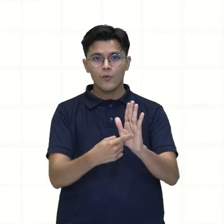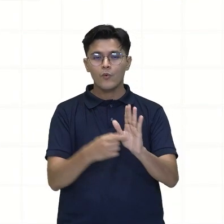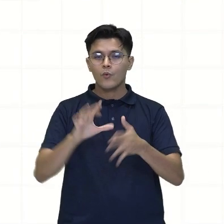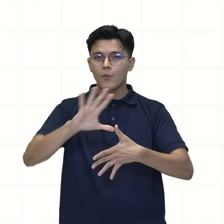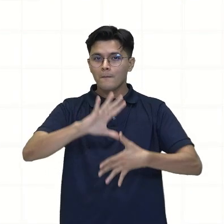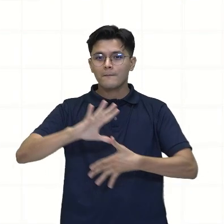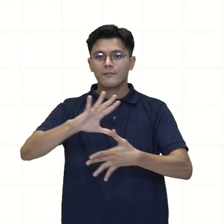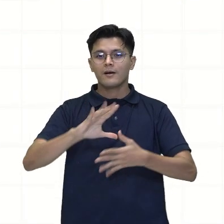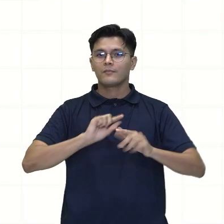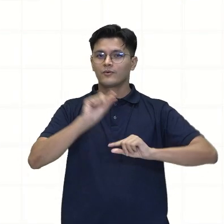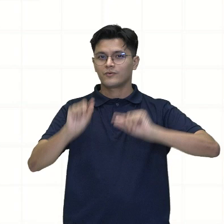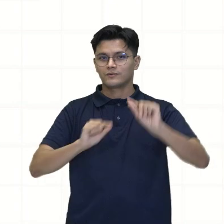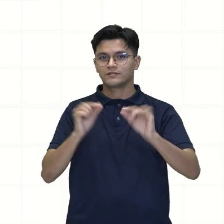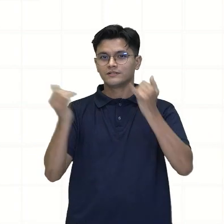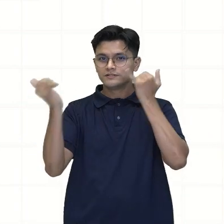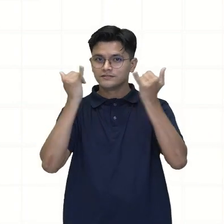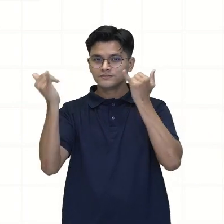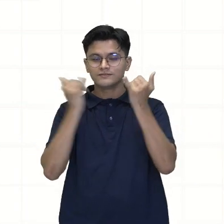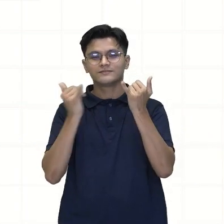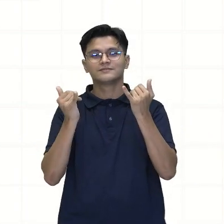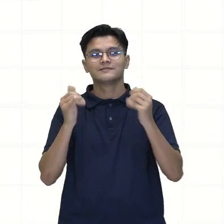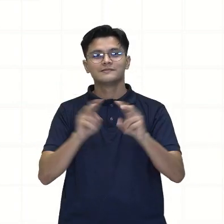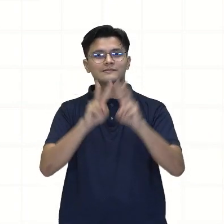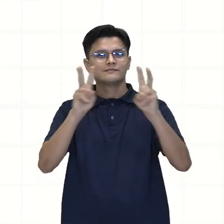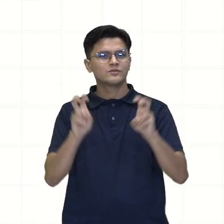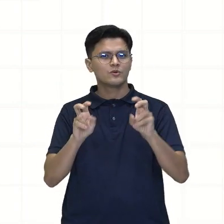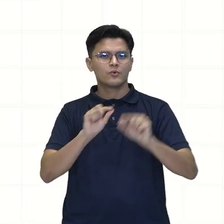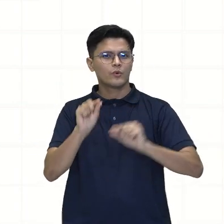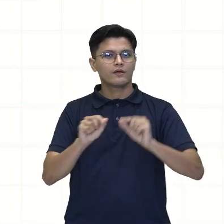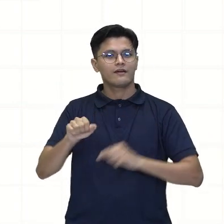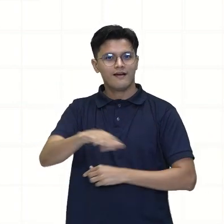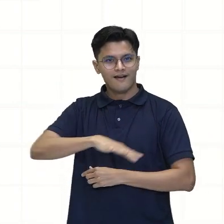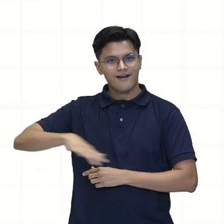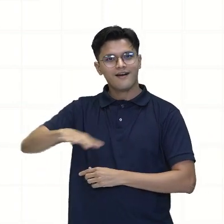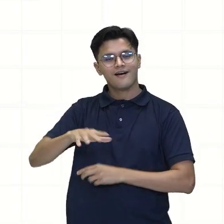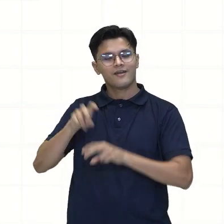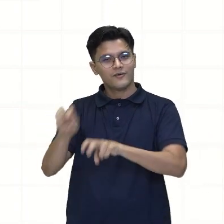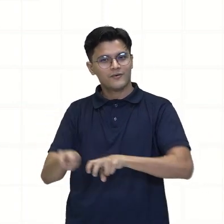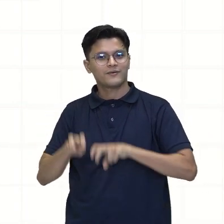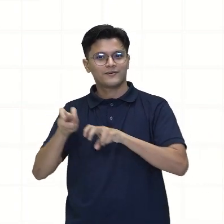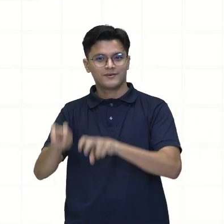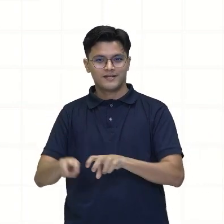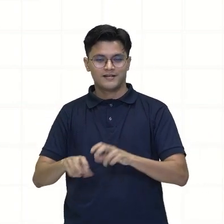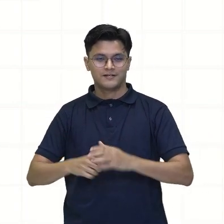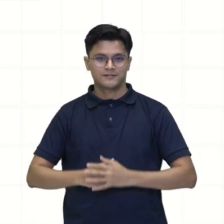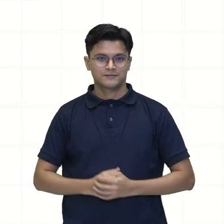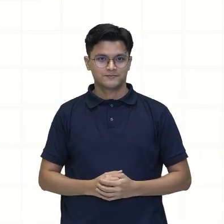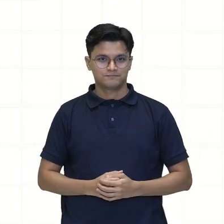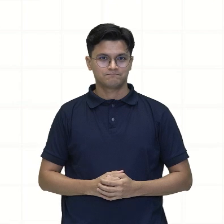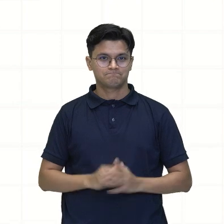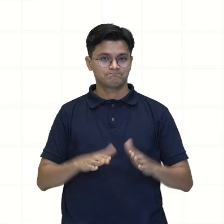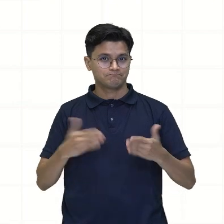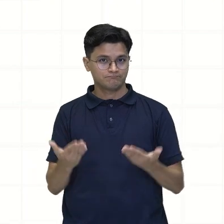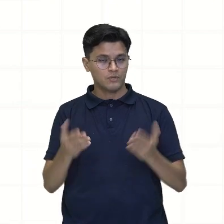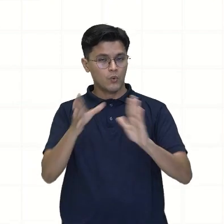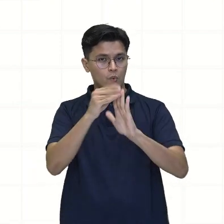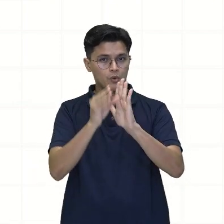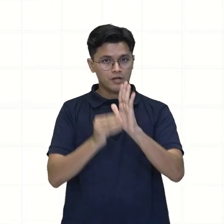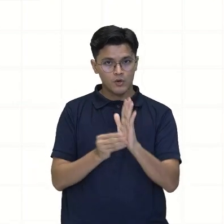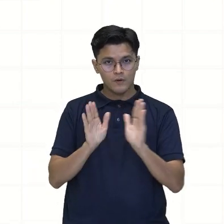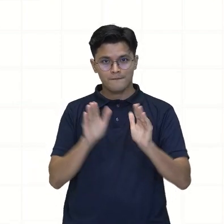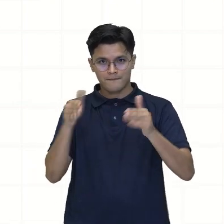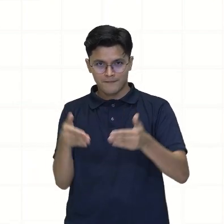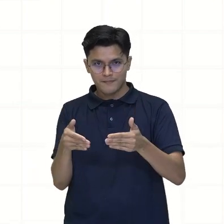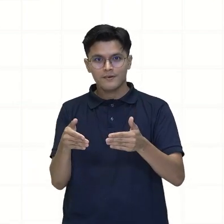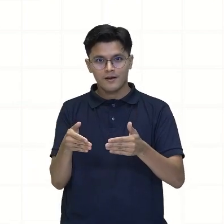informações relacionadas, né, à questão do campo, né? A temática, como disse, ela está voltada aí para a questão